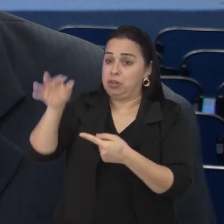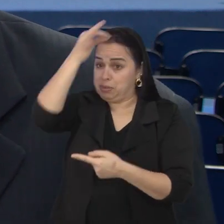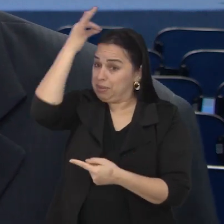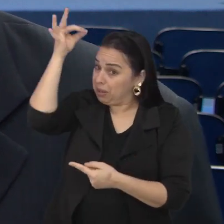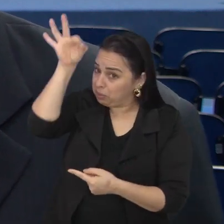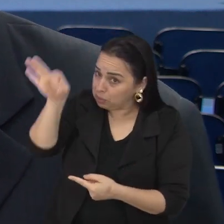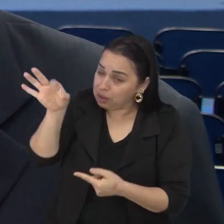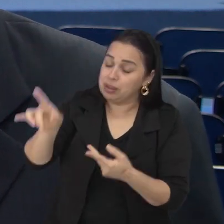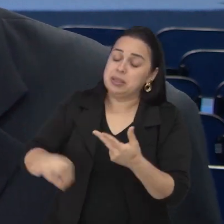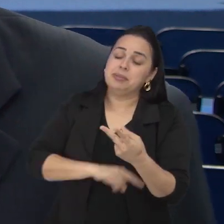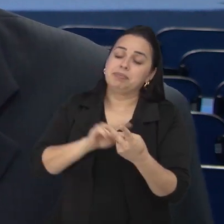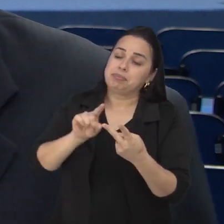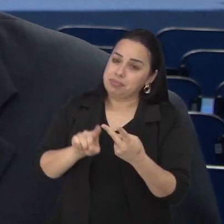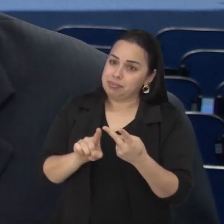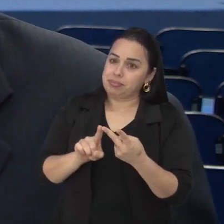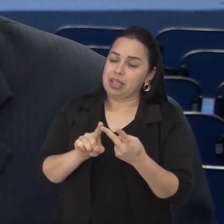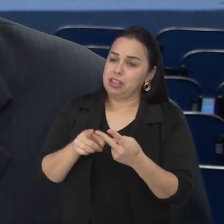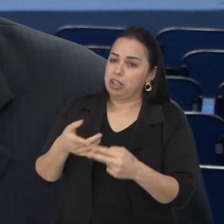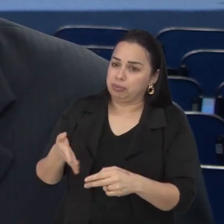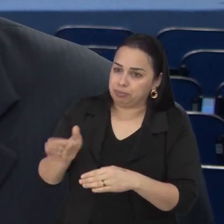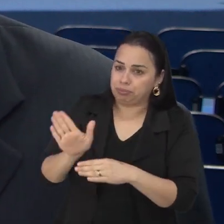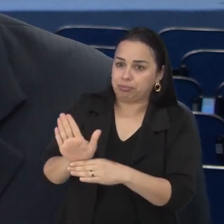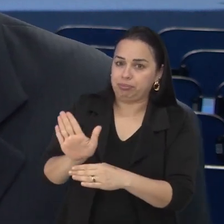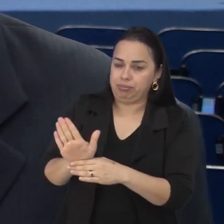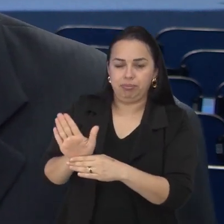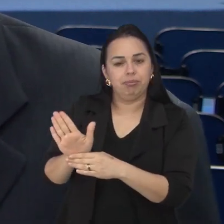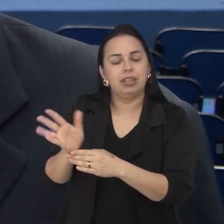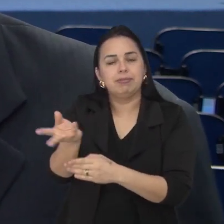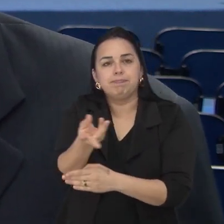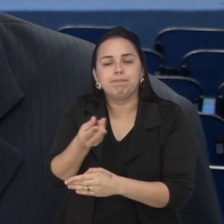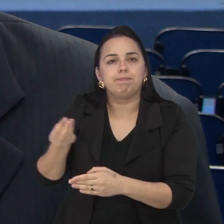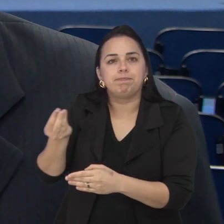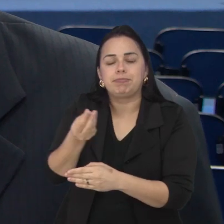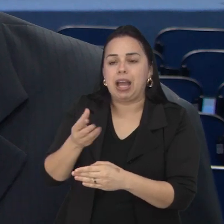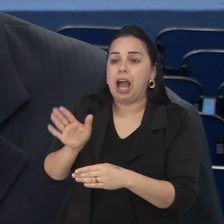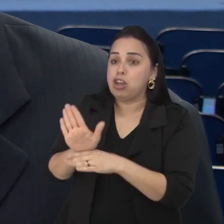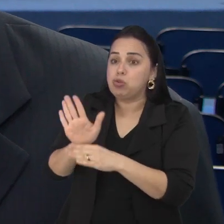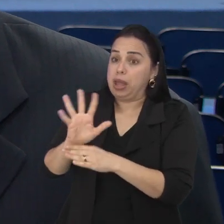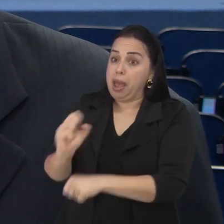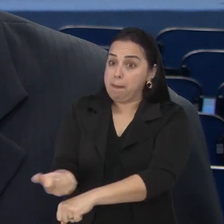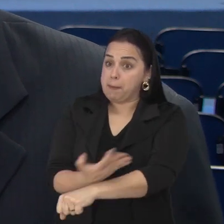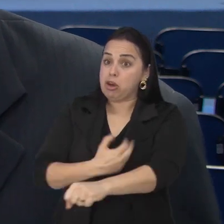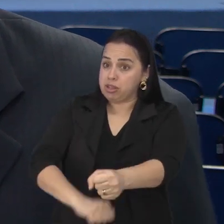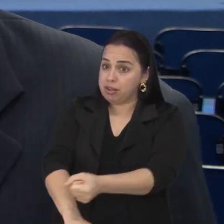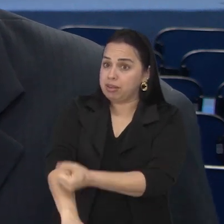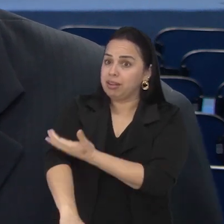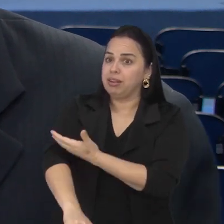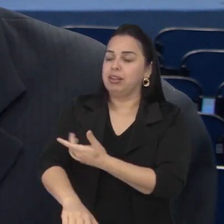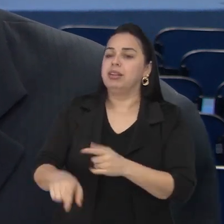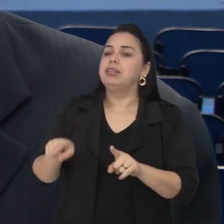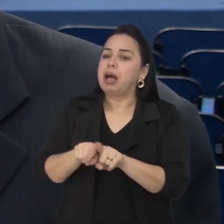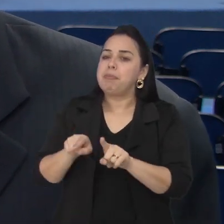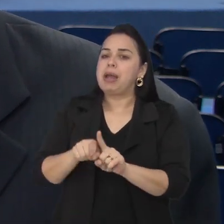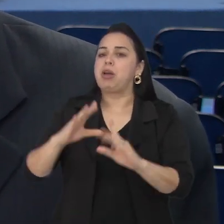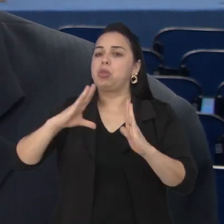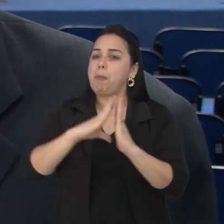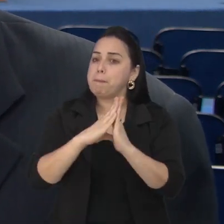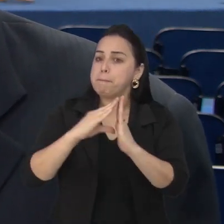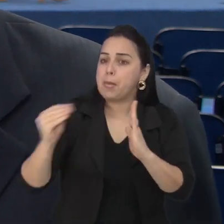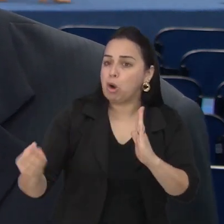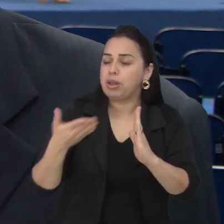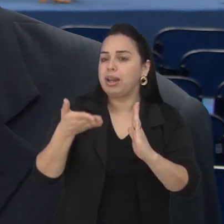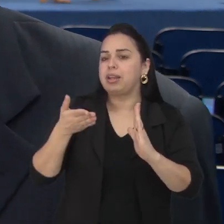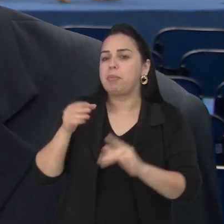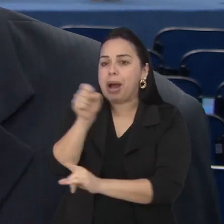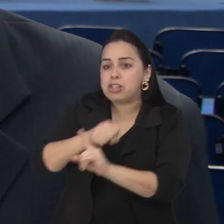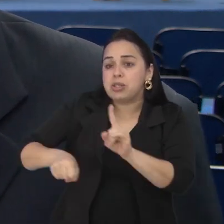cuidados espirituais, né, precisa, evidentemente, de ajuda até emocionais, mas também, né, exemplos, referências, né,